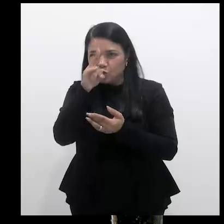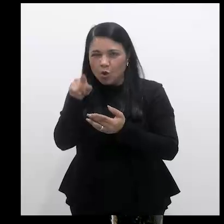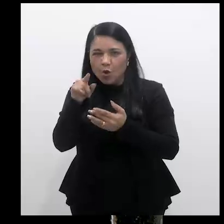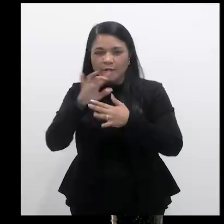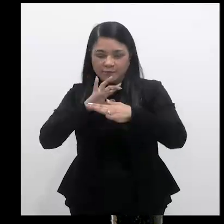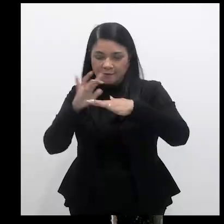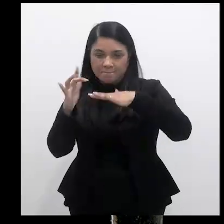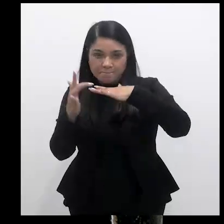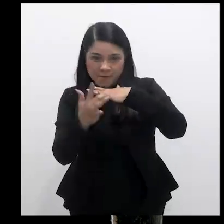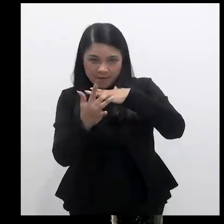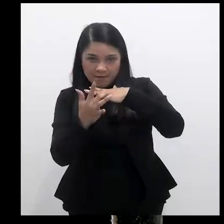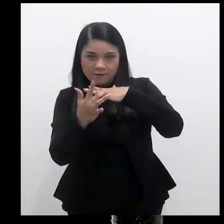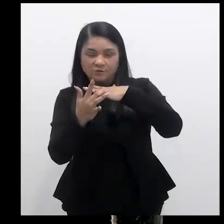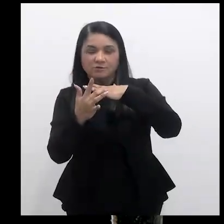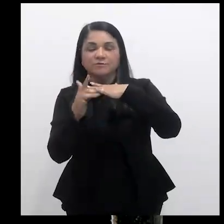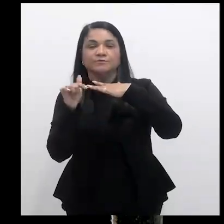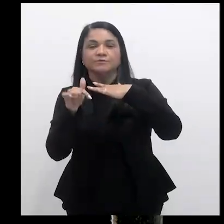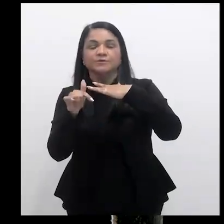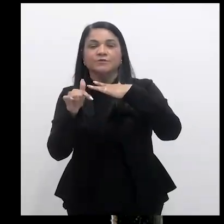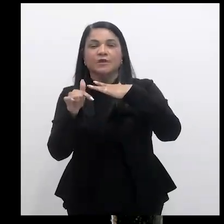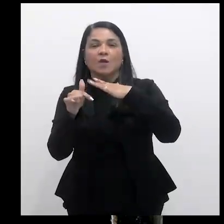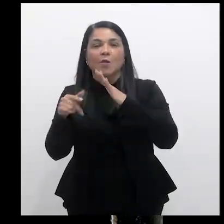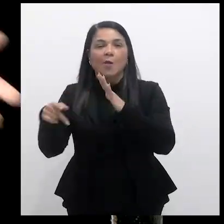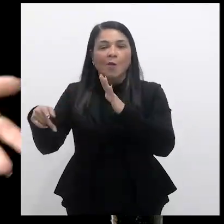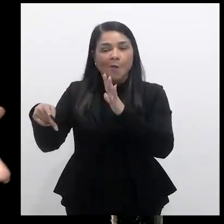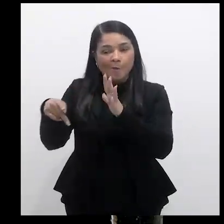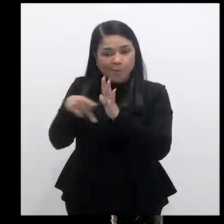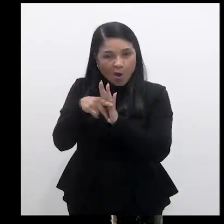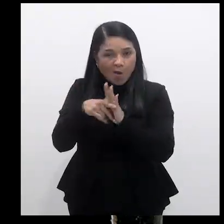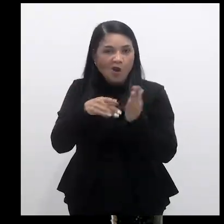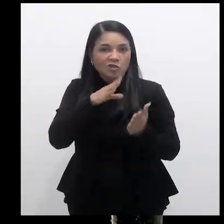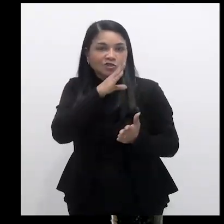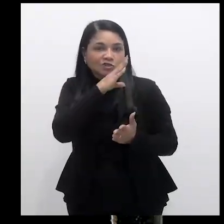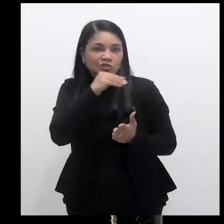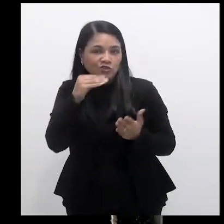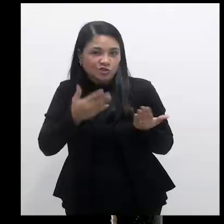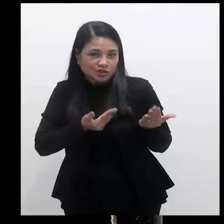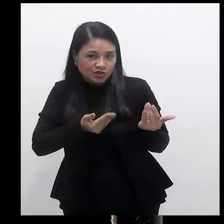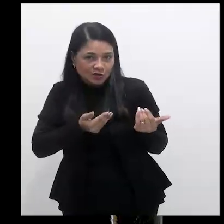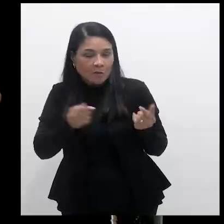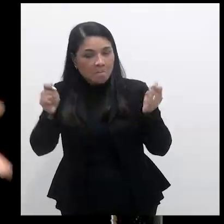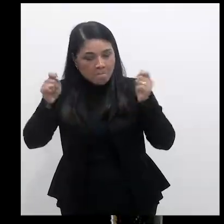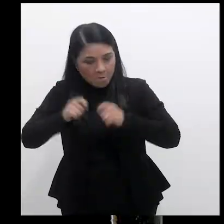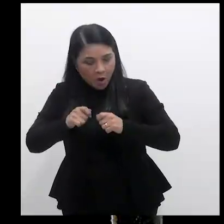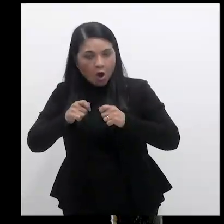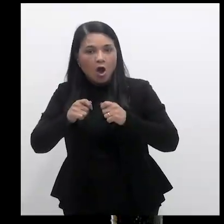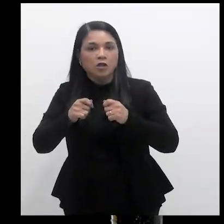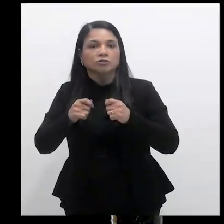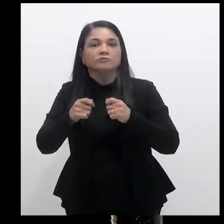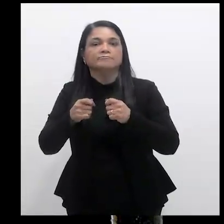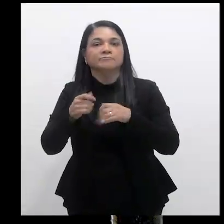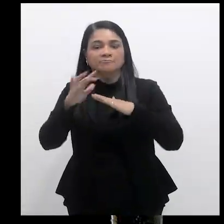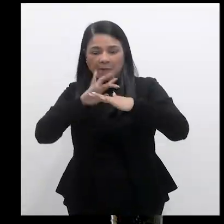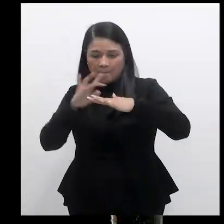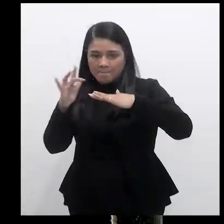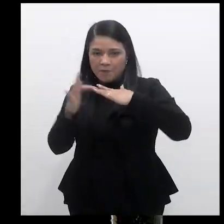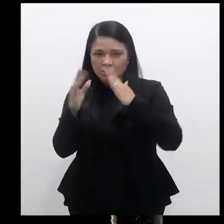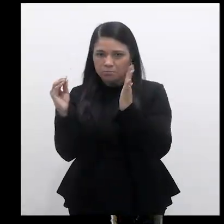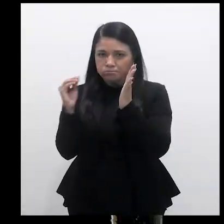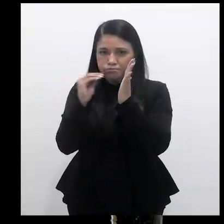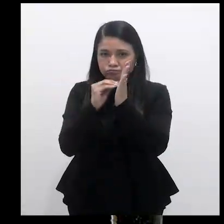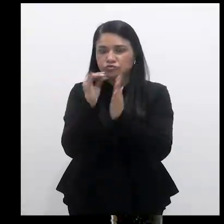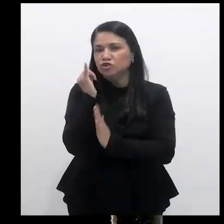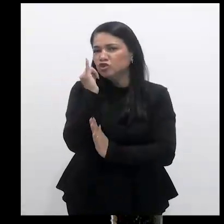a gente vê também nas mídias sociais, que o próprio jovem pode se autopromover nas mídias sociais, contando